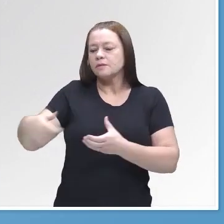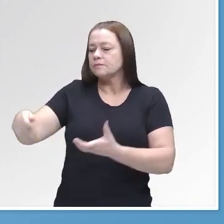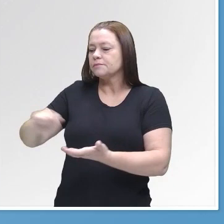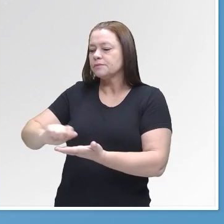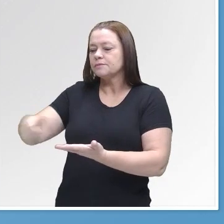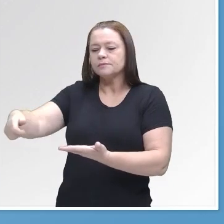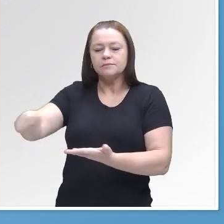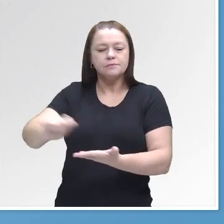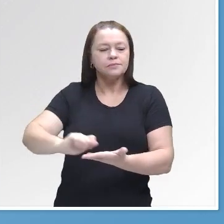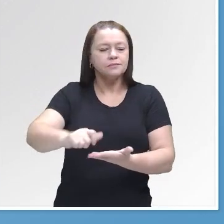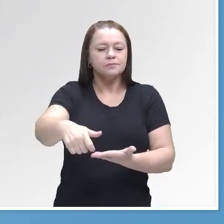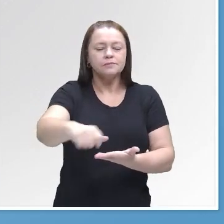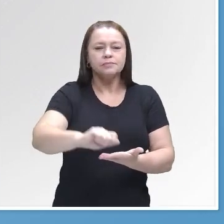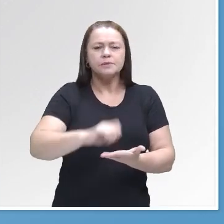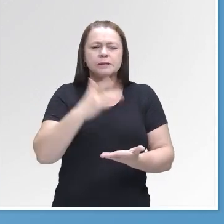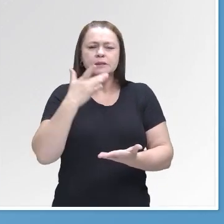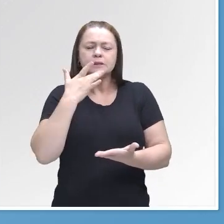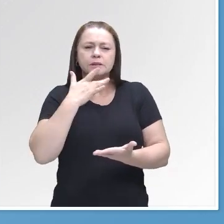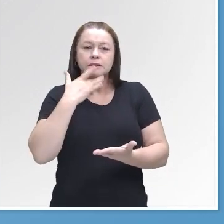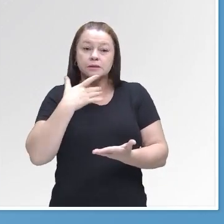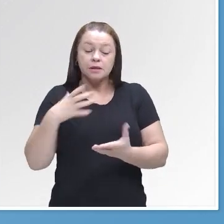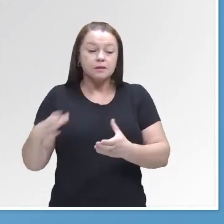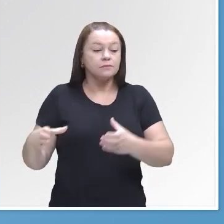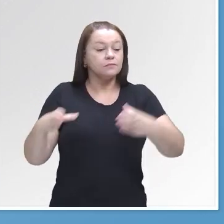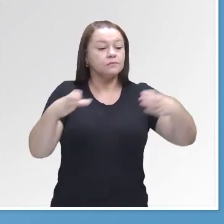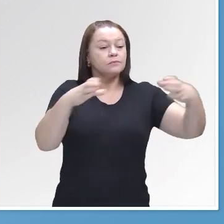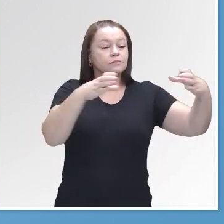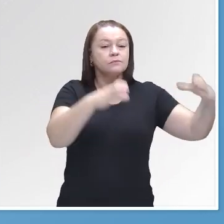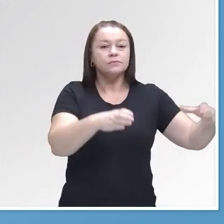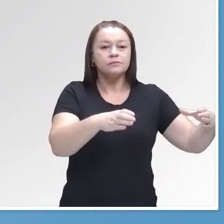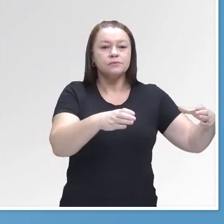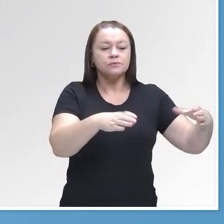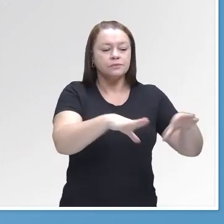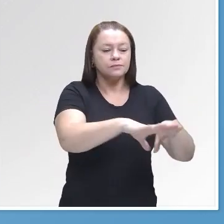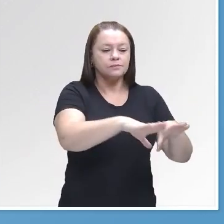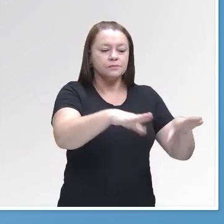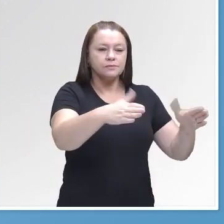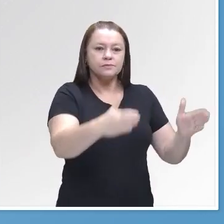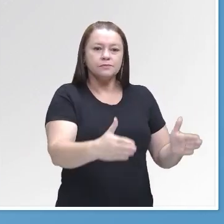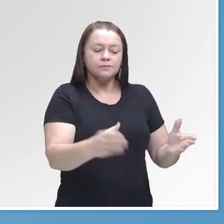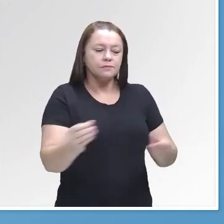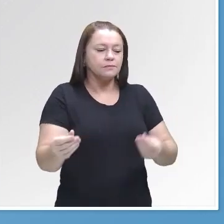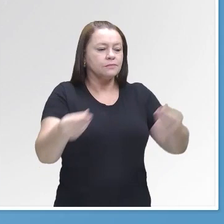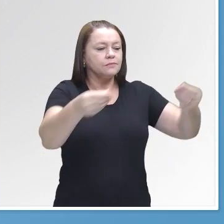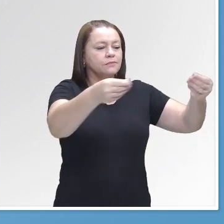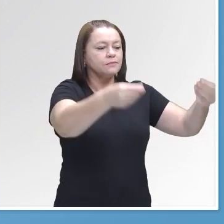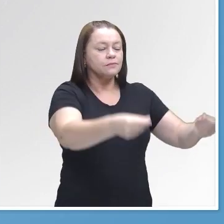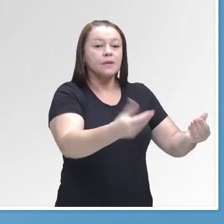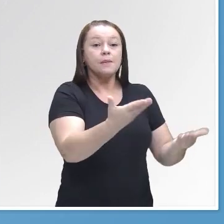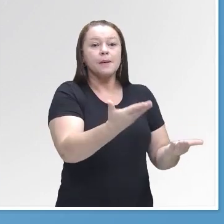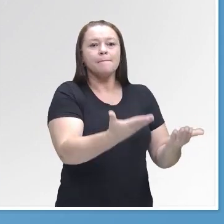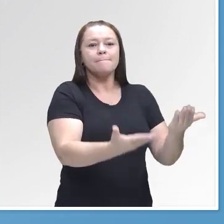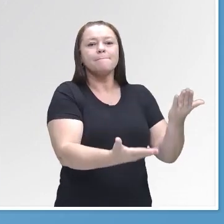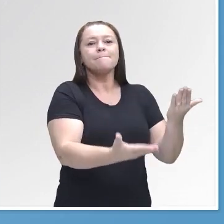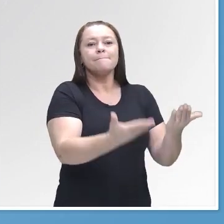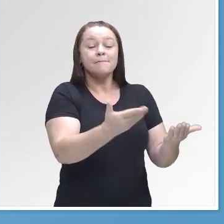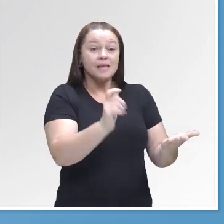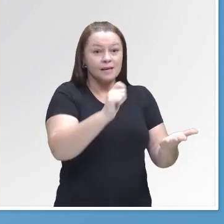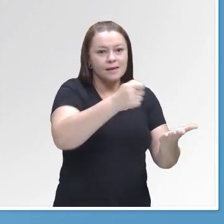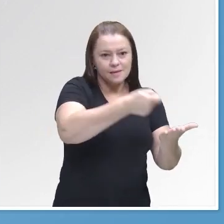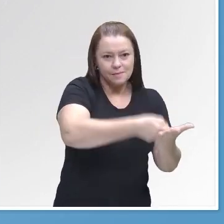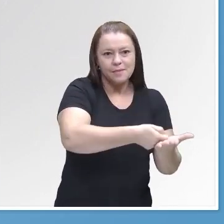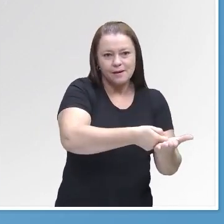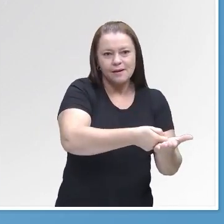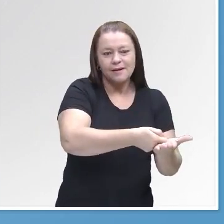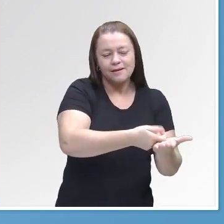seu prato e levou esse prato até a balança para efetuar o